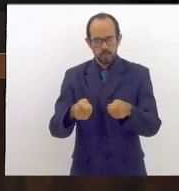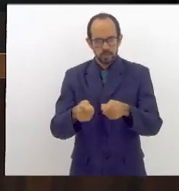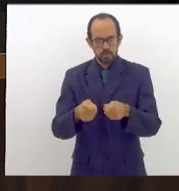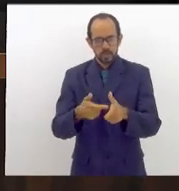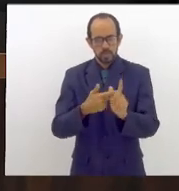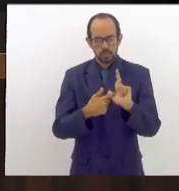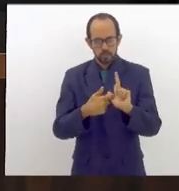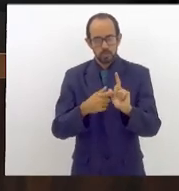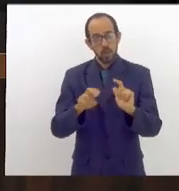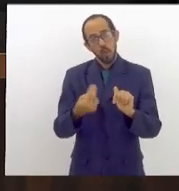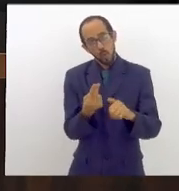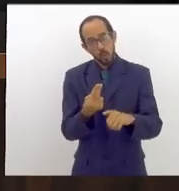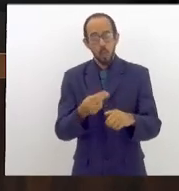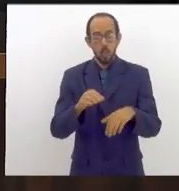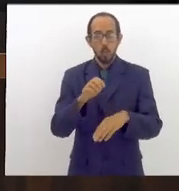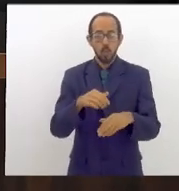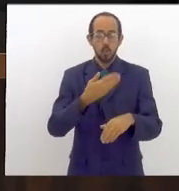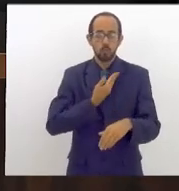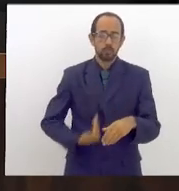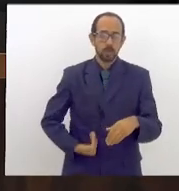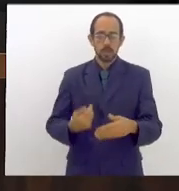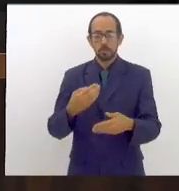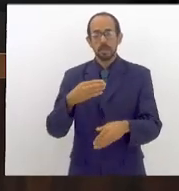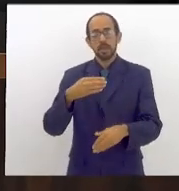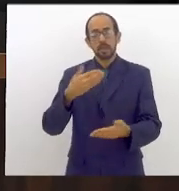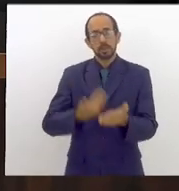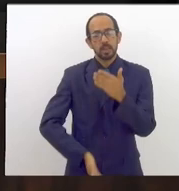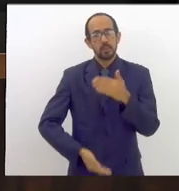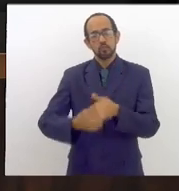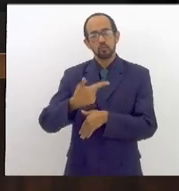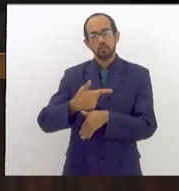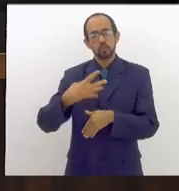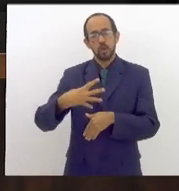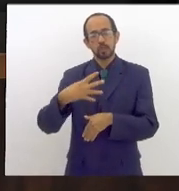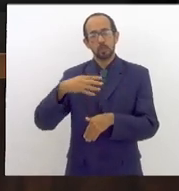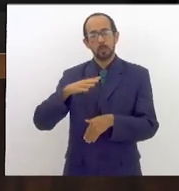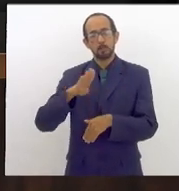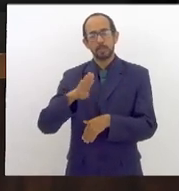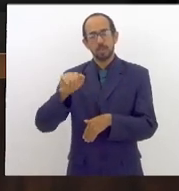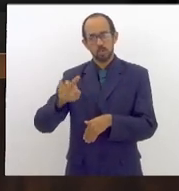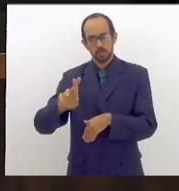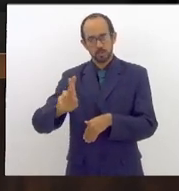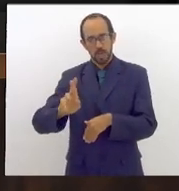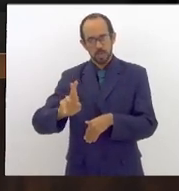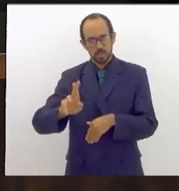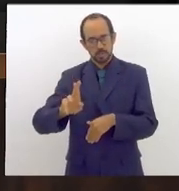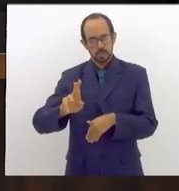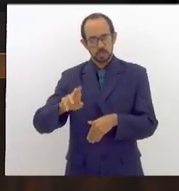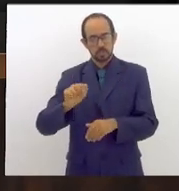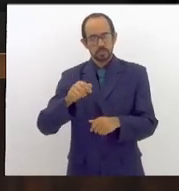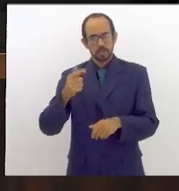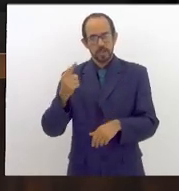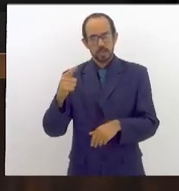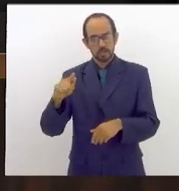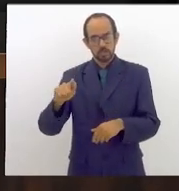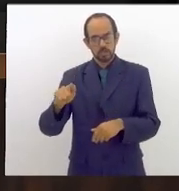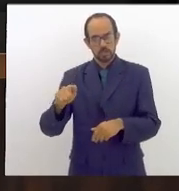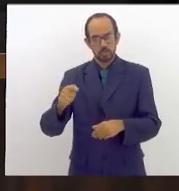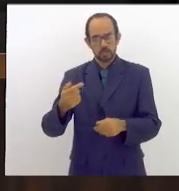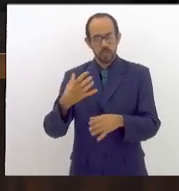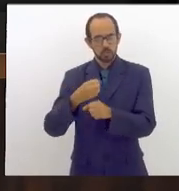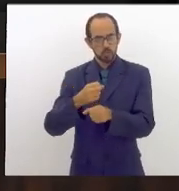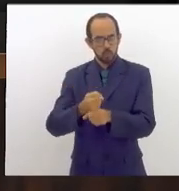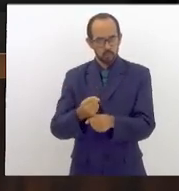perderia 24 bilhões em um ano garantimos que o estado não tivesse as contas aquele bar equilibradas pela primeira vez desde